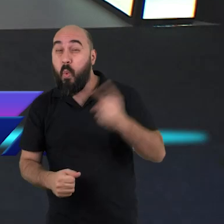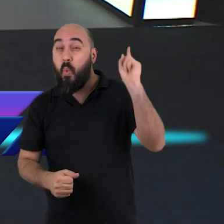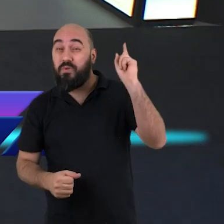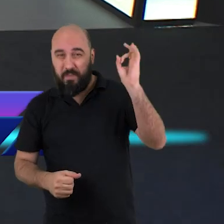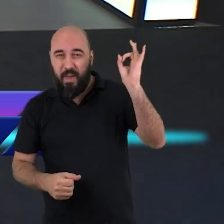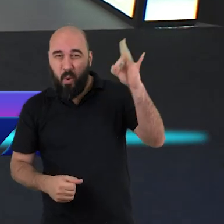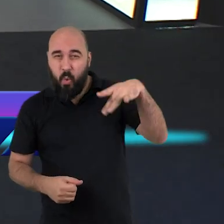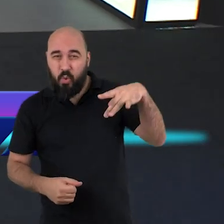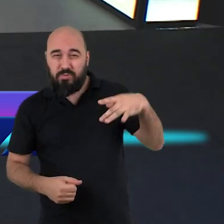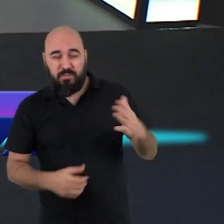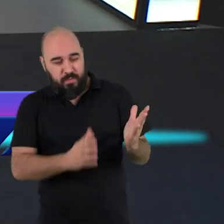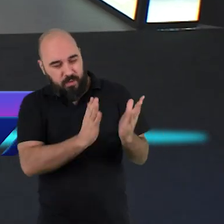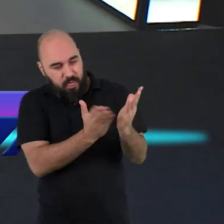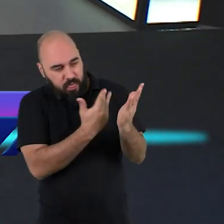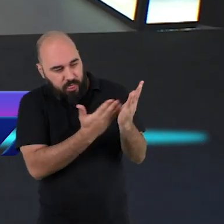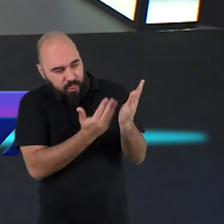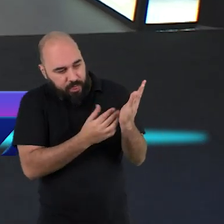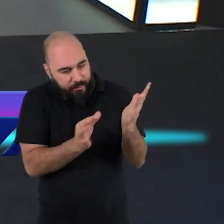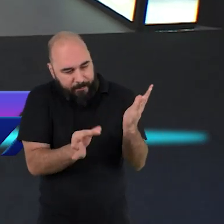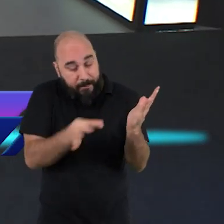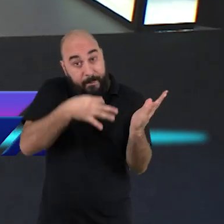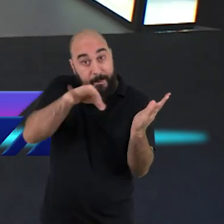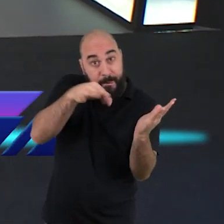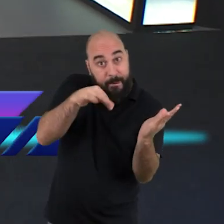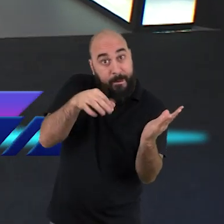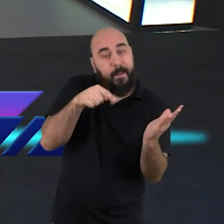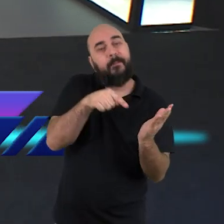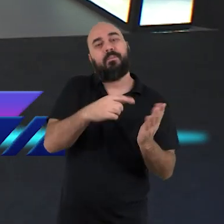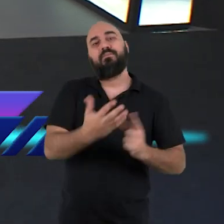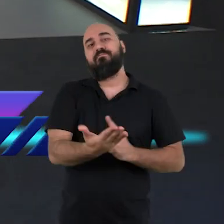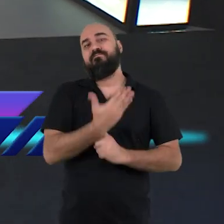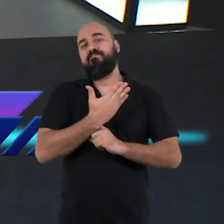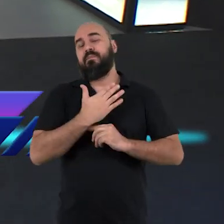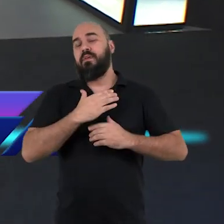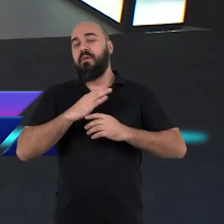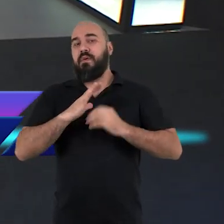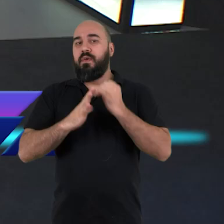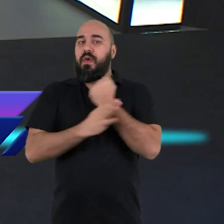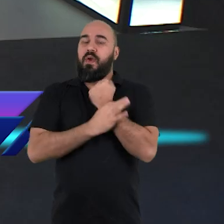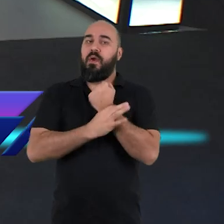nos dá segurança. É uma página que nos dá